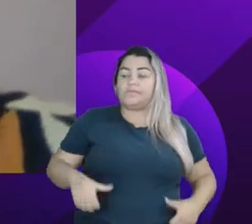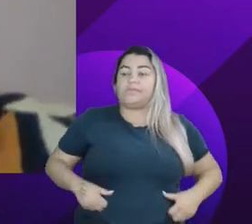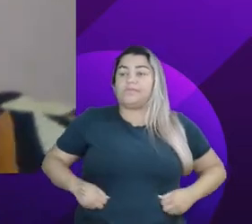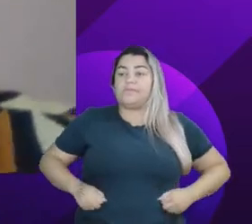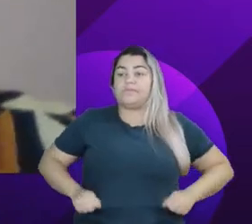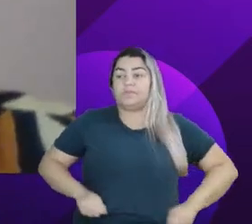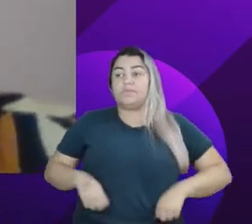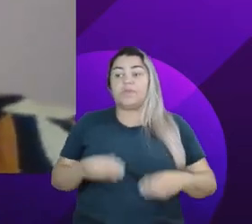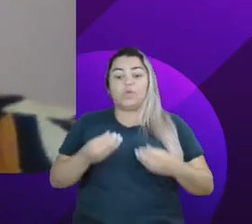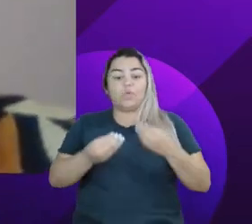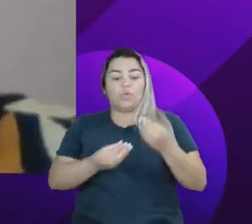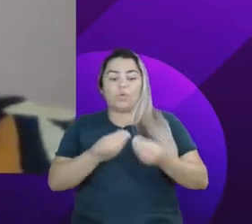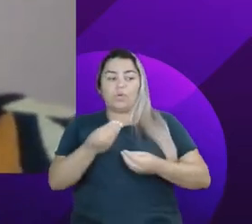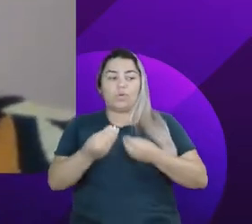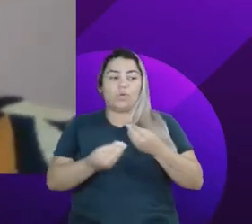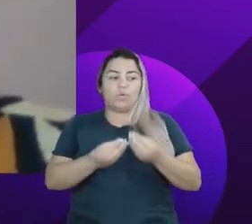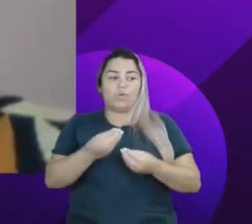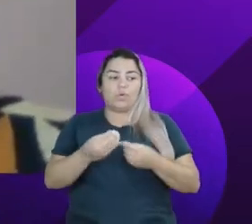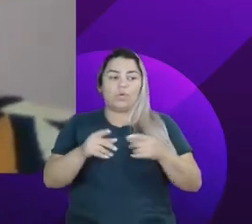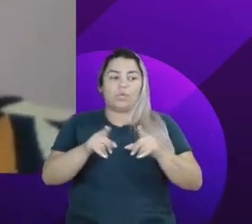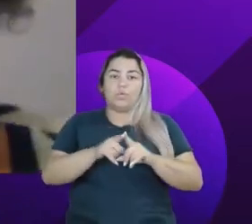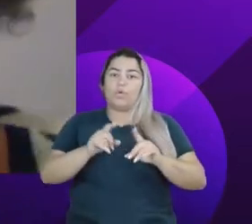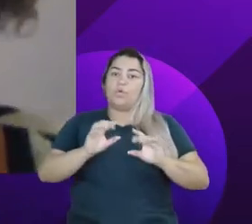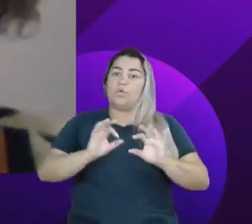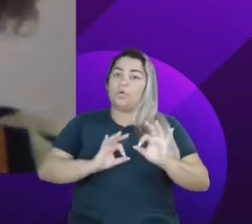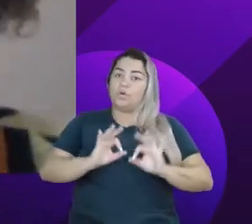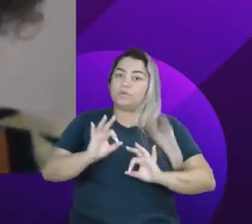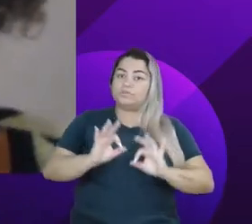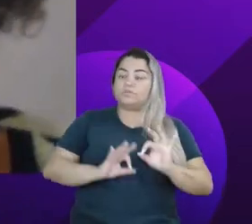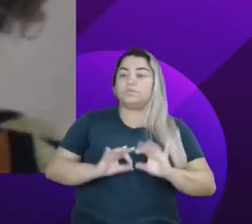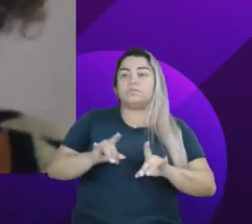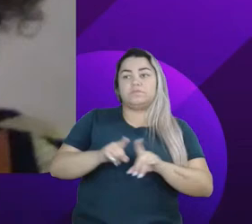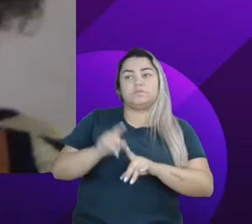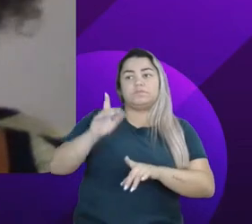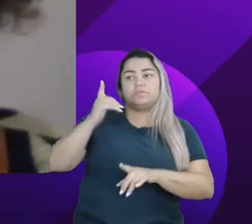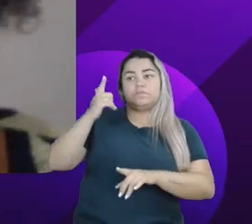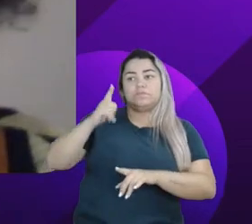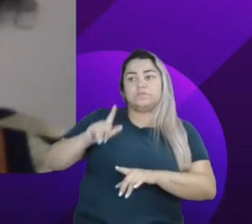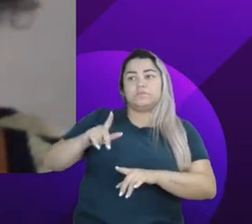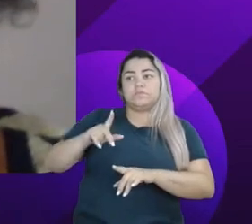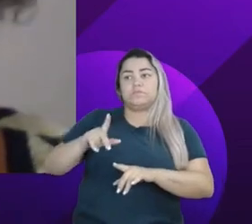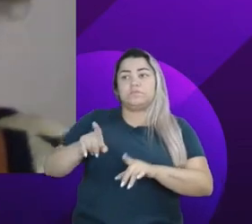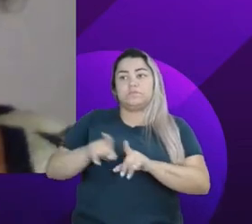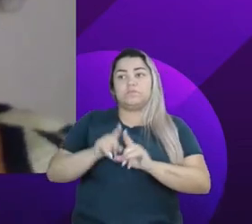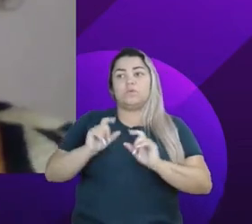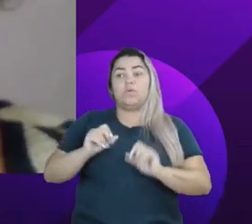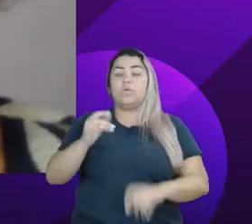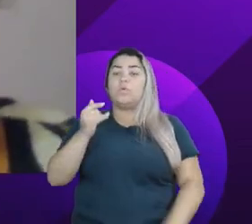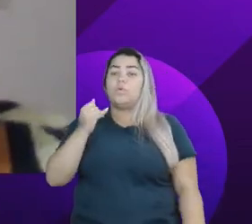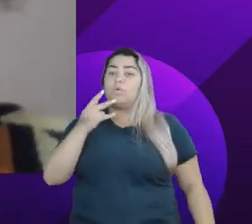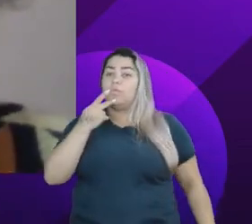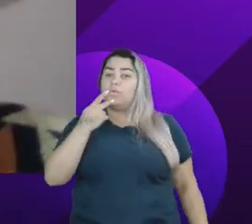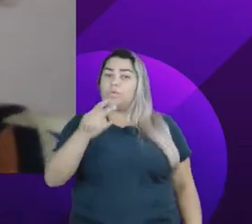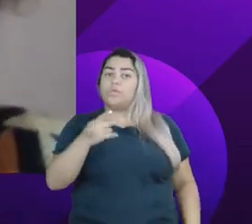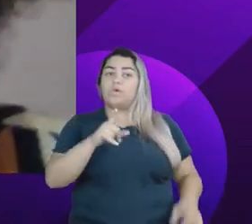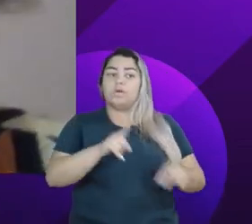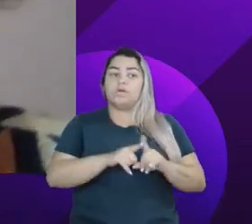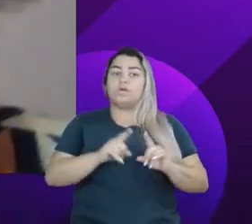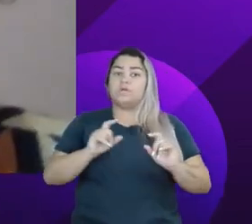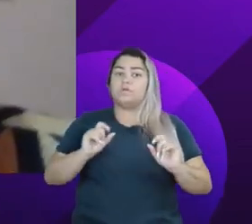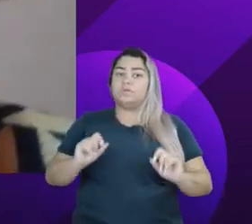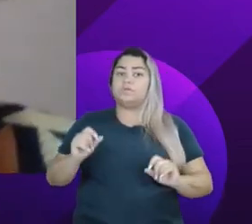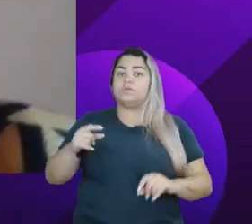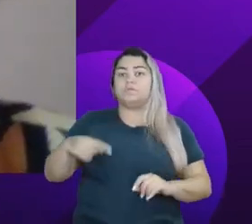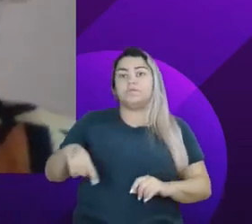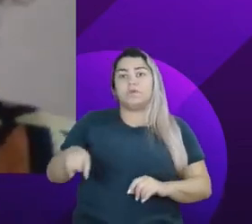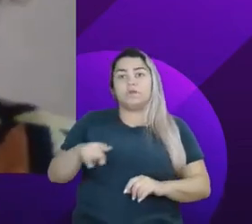assim como os organismos, inclusive internacionais, como a Unesco, nos dizem que minimamente